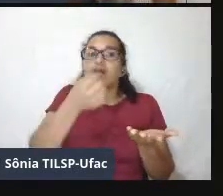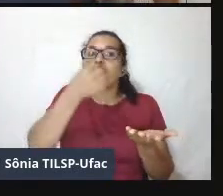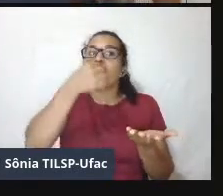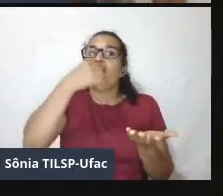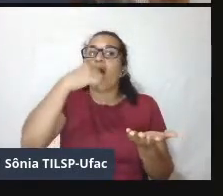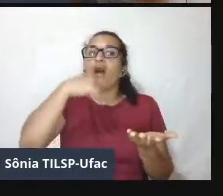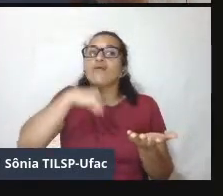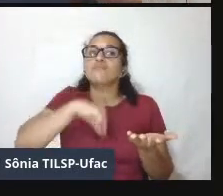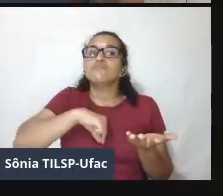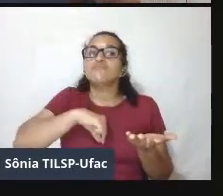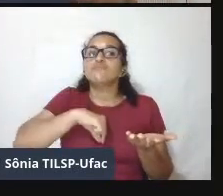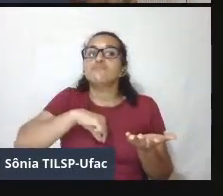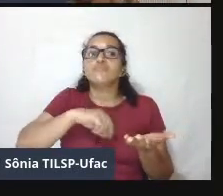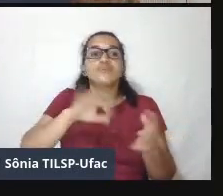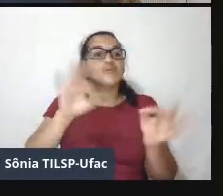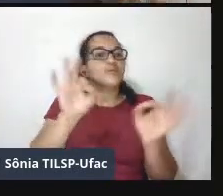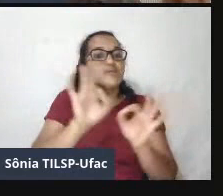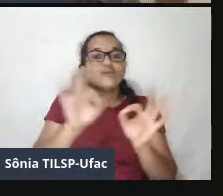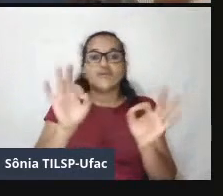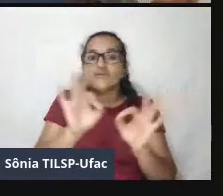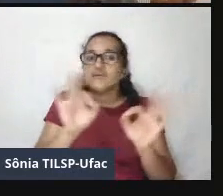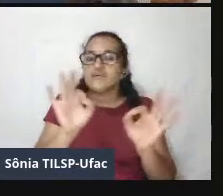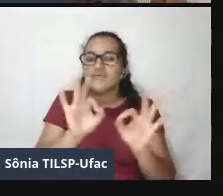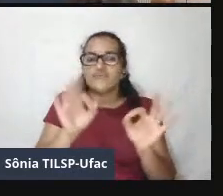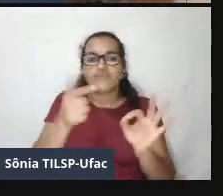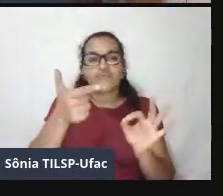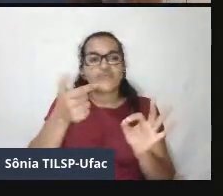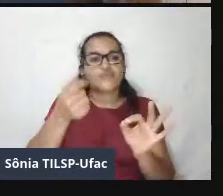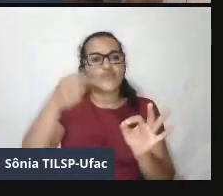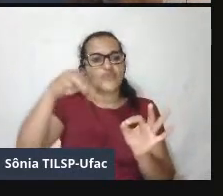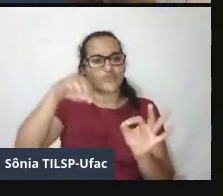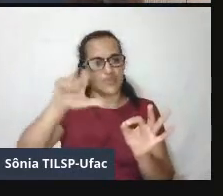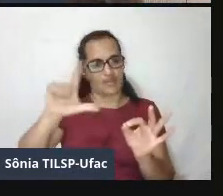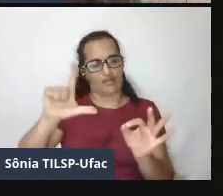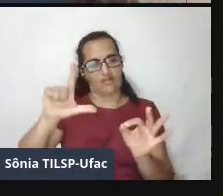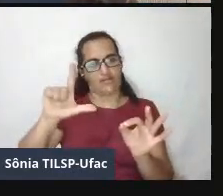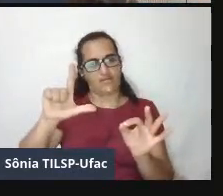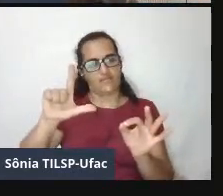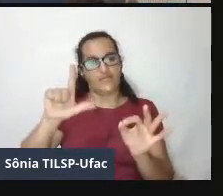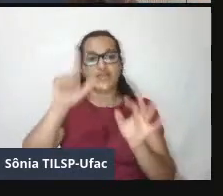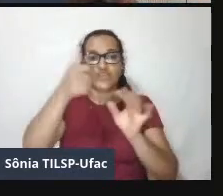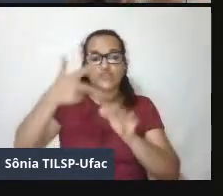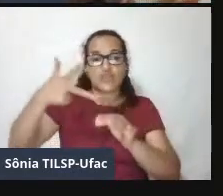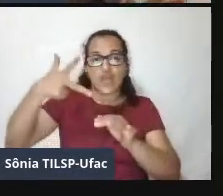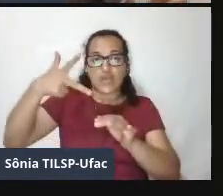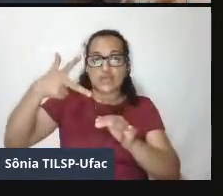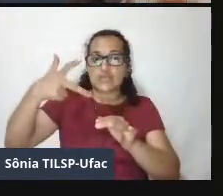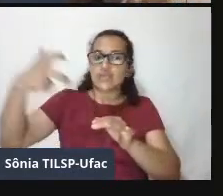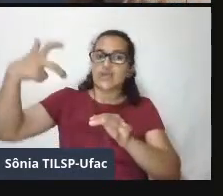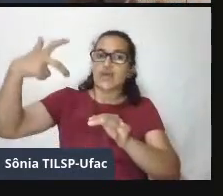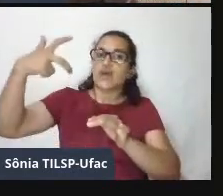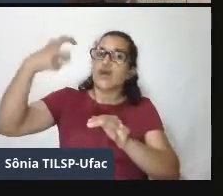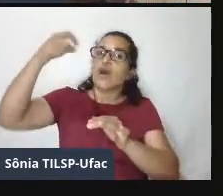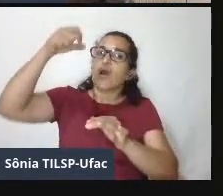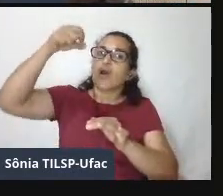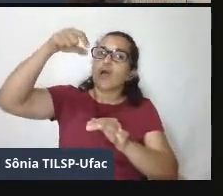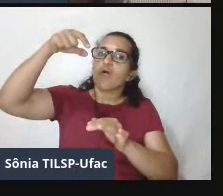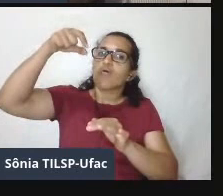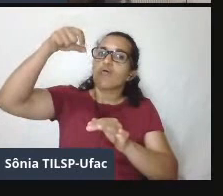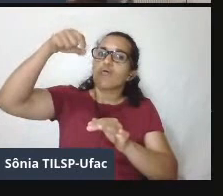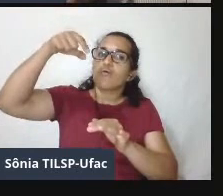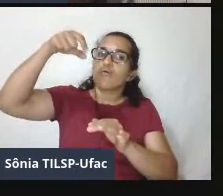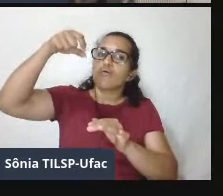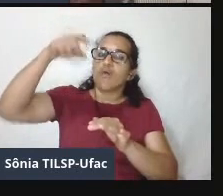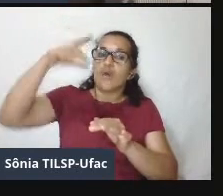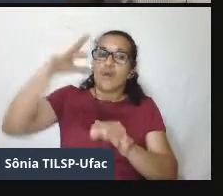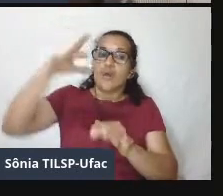Não passava nem o equipe, não completava nem o equipe. A gente tinha que fazer na seringa, gota a gota, se tremendo,